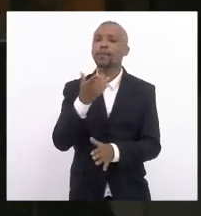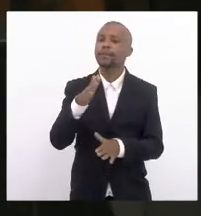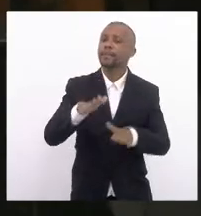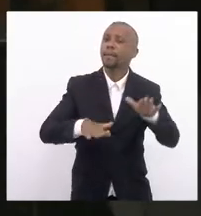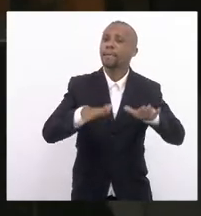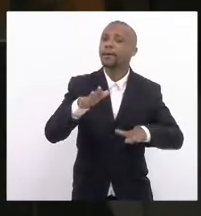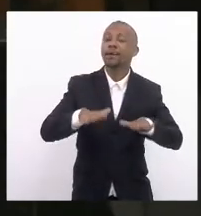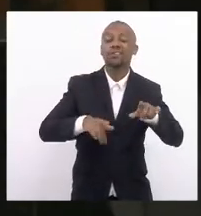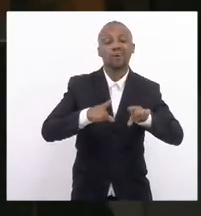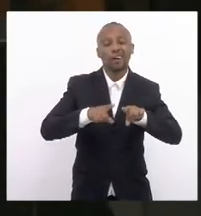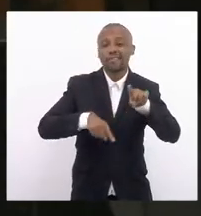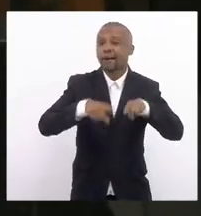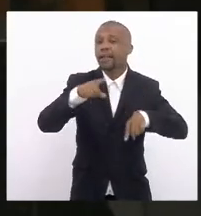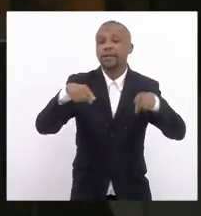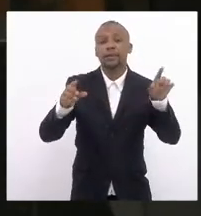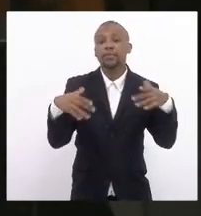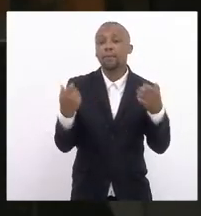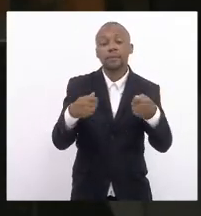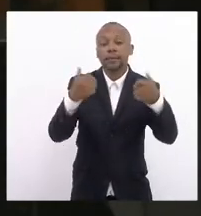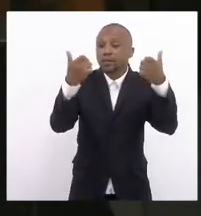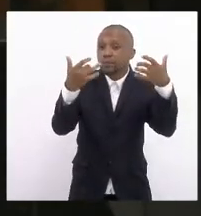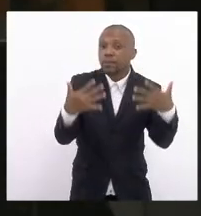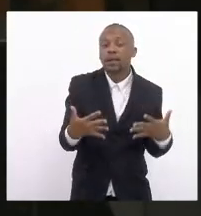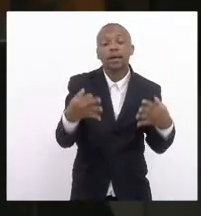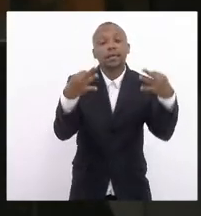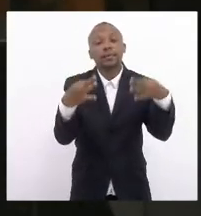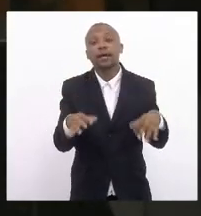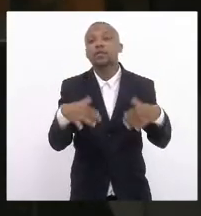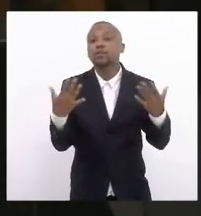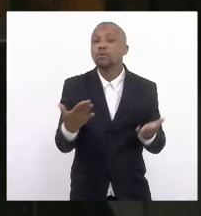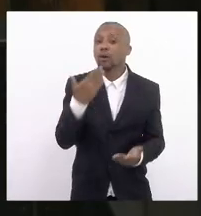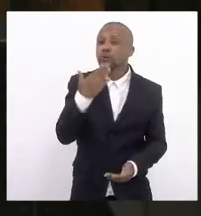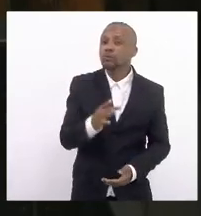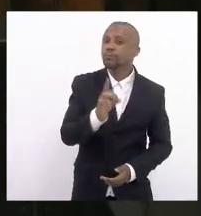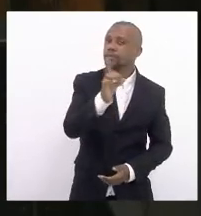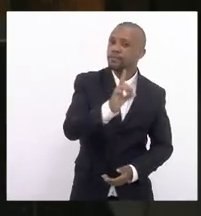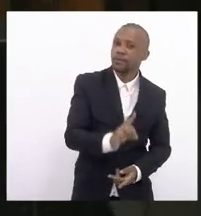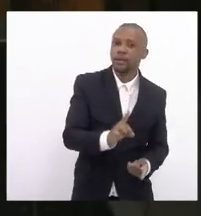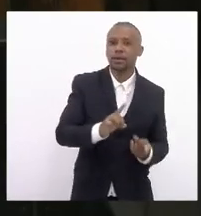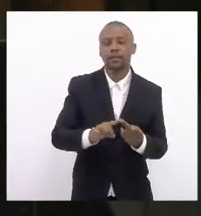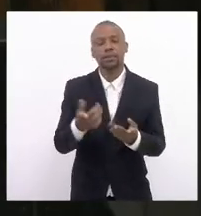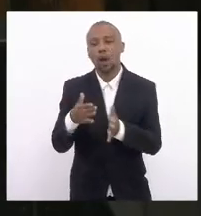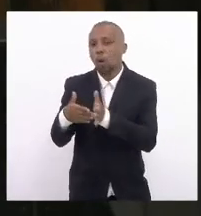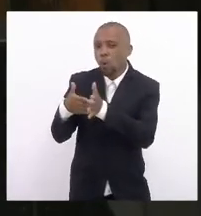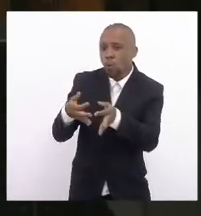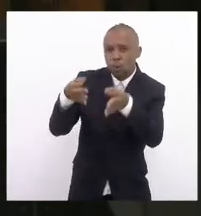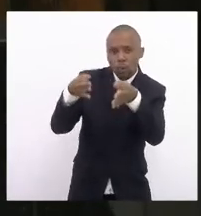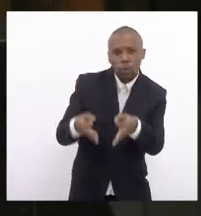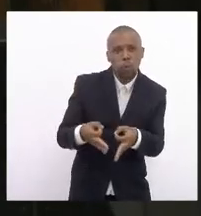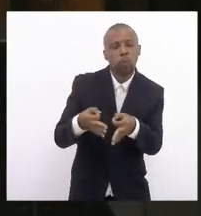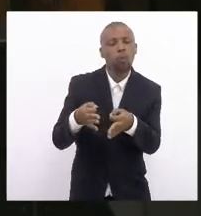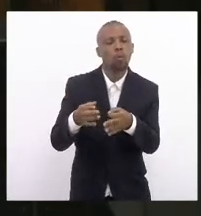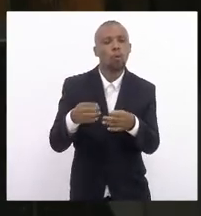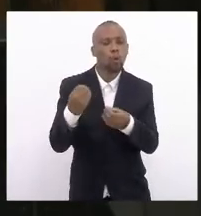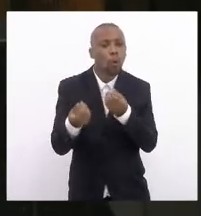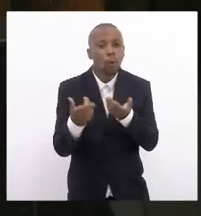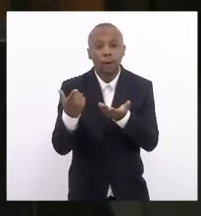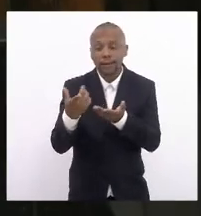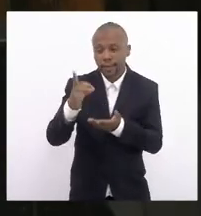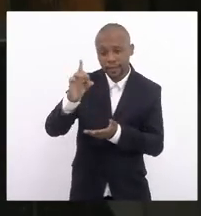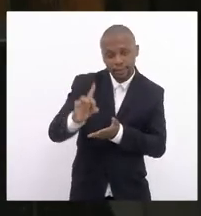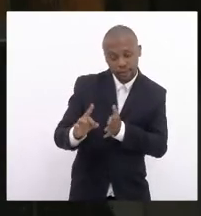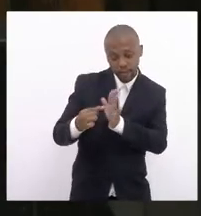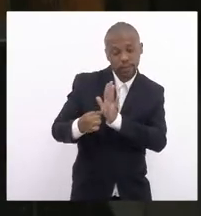discernir sobre qual é a deficiência, qual é o rigor, qual é a severidade, como eu disse, com que essa deficiência se apresenta. E aí é